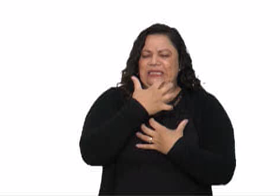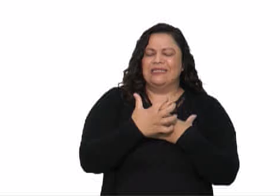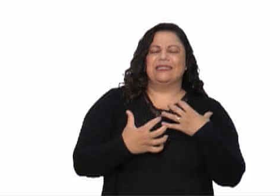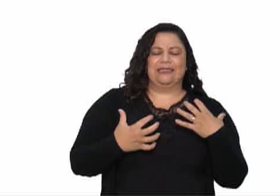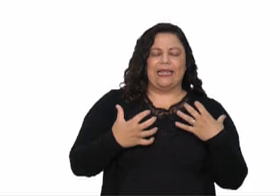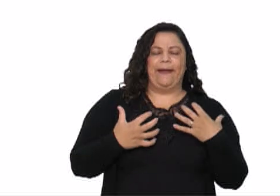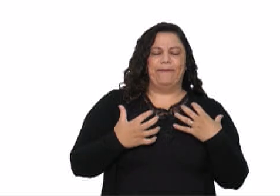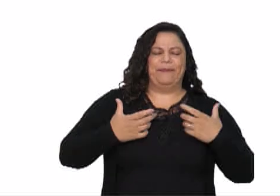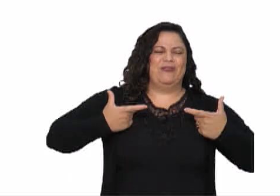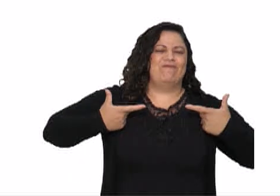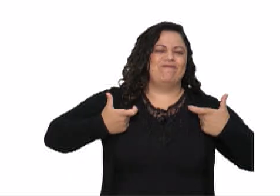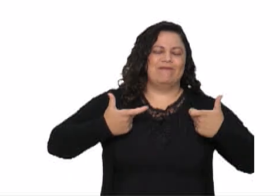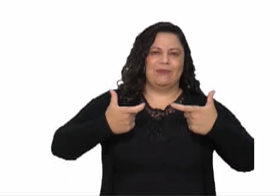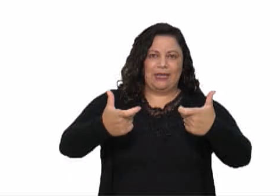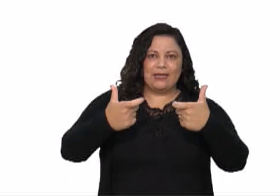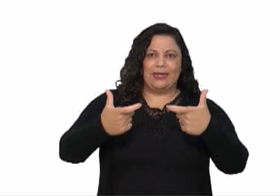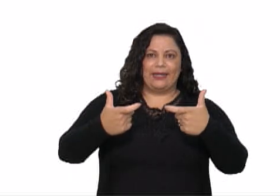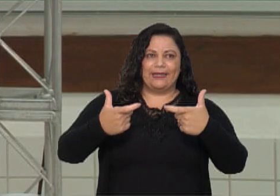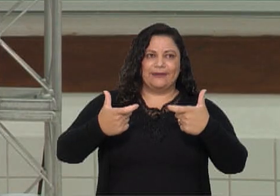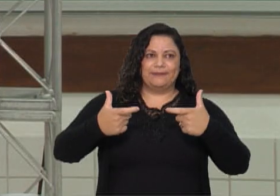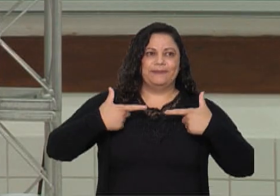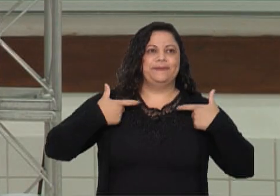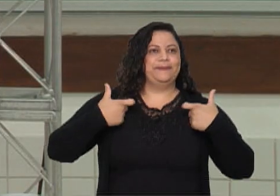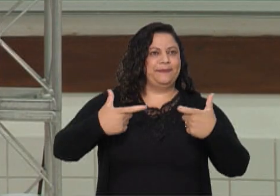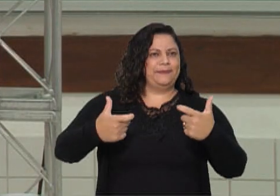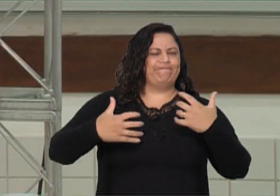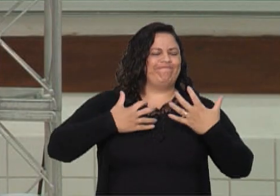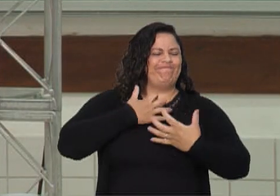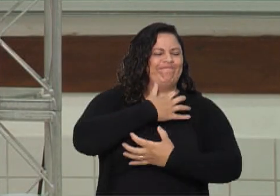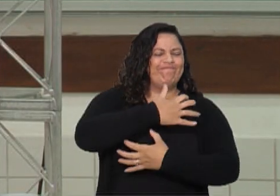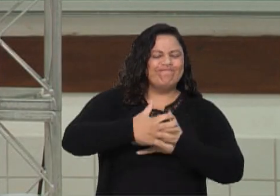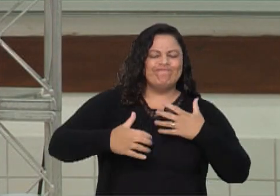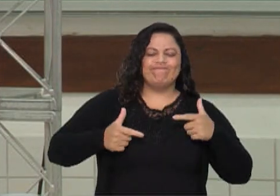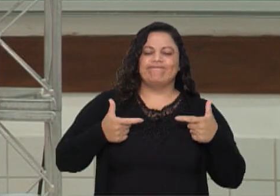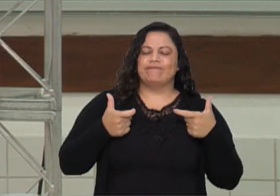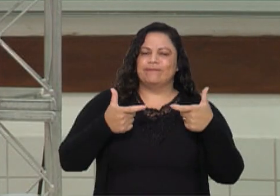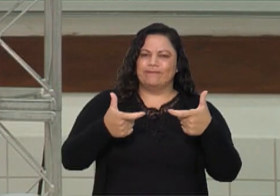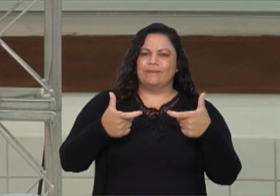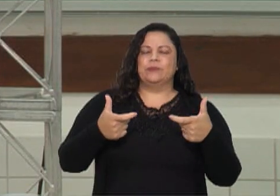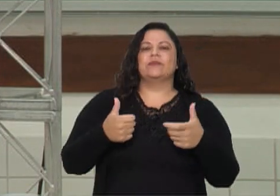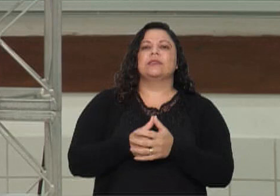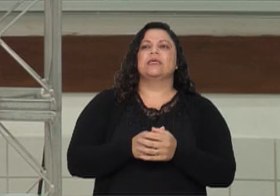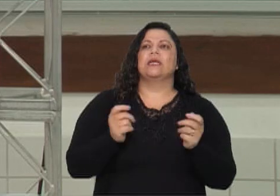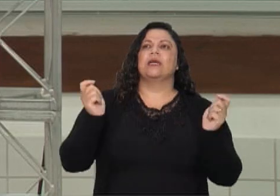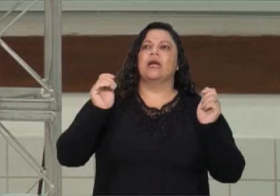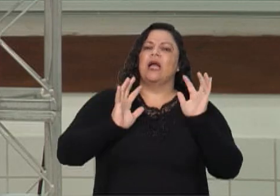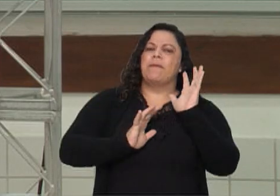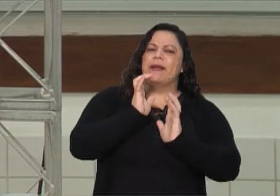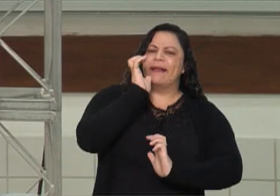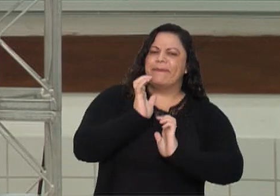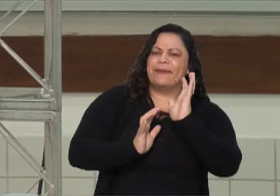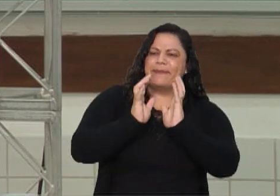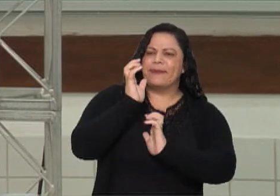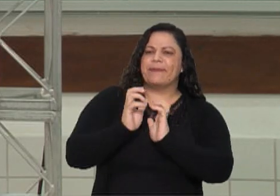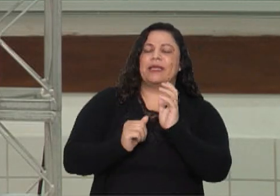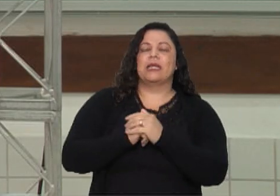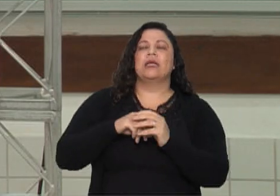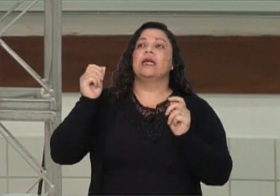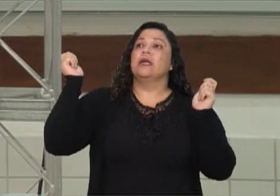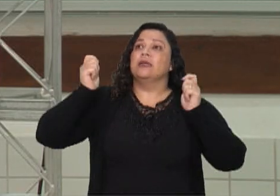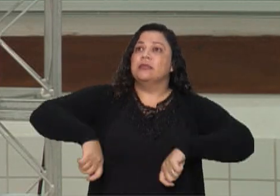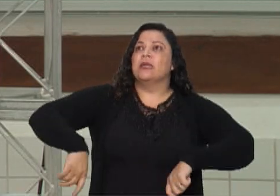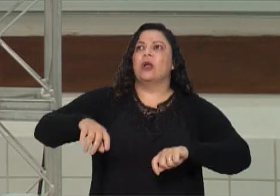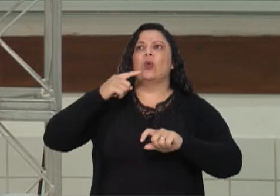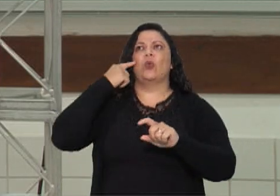ao meio da guerra, certo? Então, pessoal, o Cândido Portinari teve suas influências, né? E até